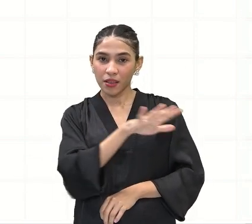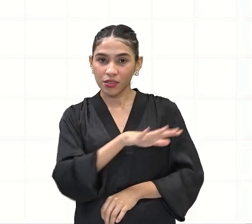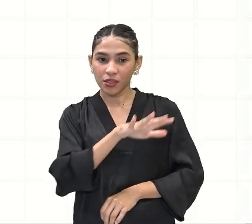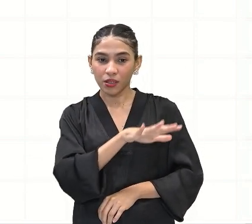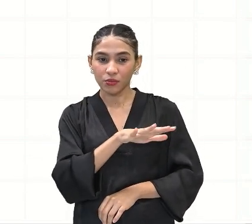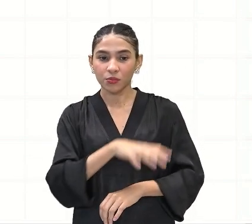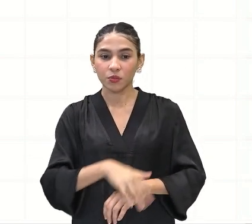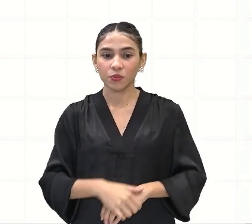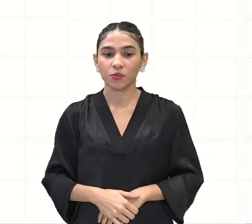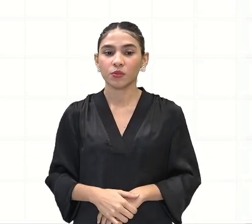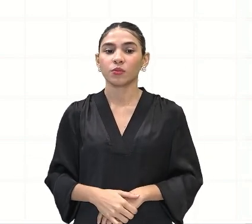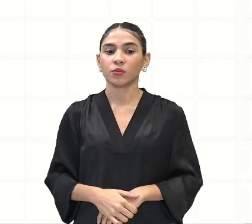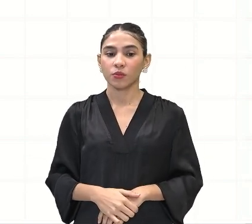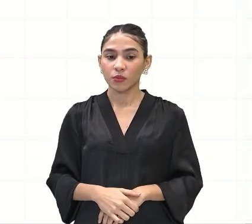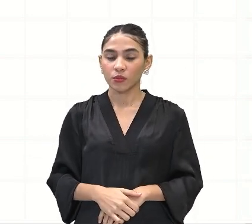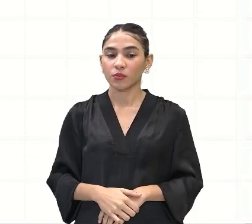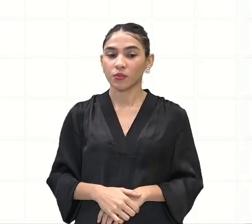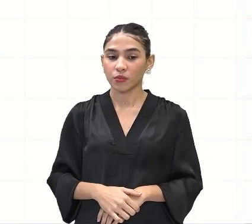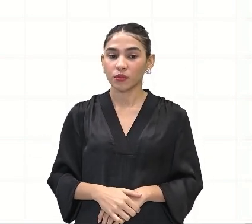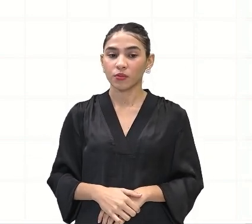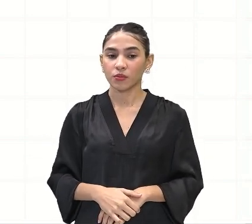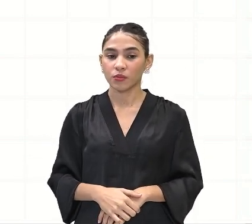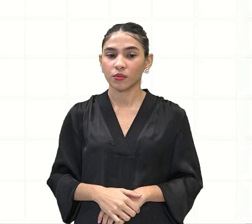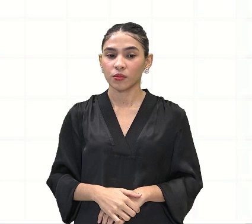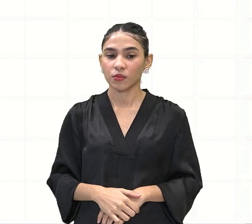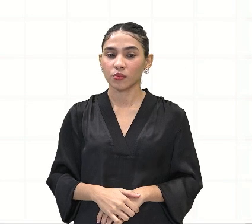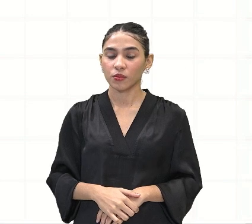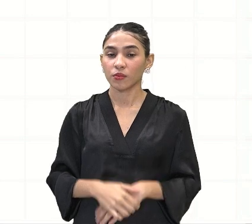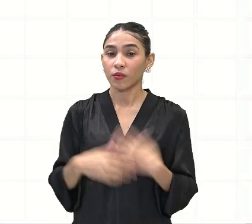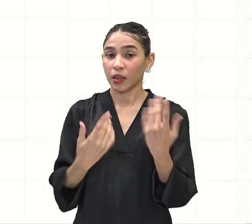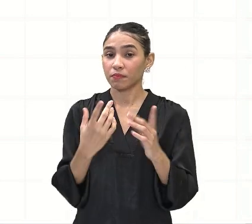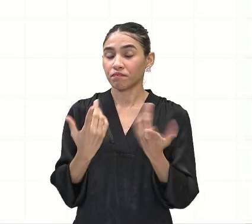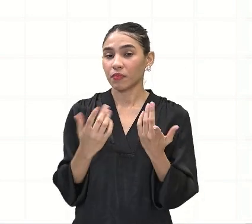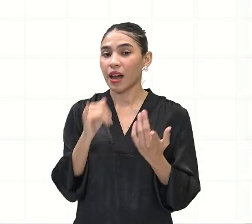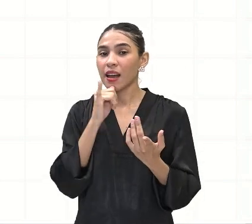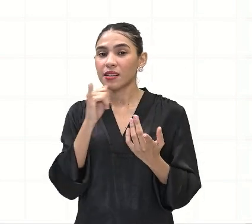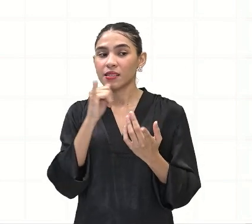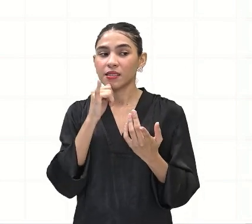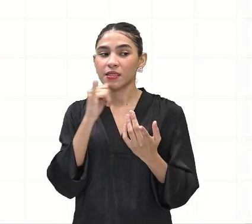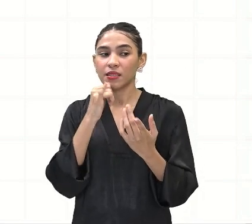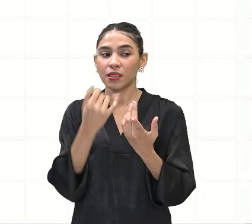vai ir de encontro à colônia portuguesa,